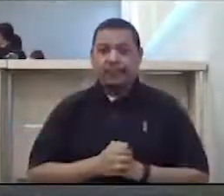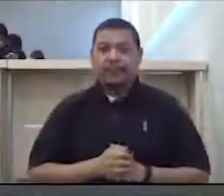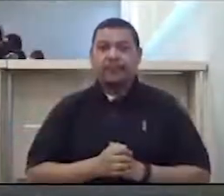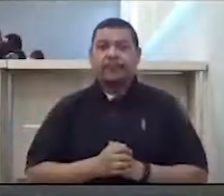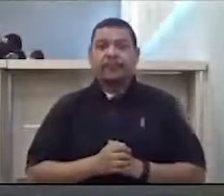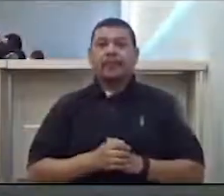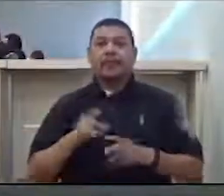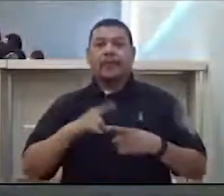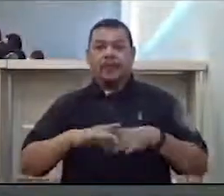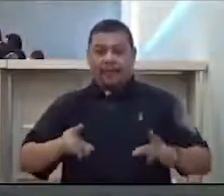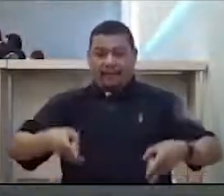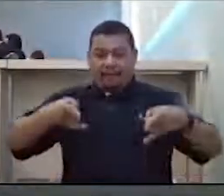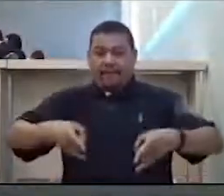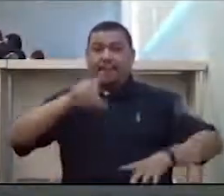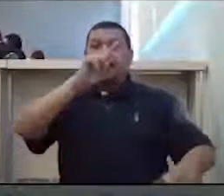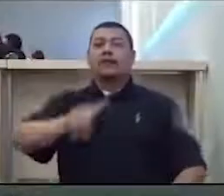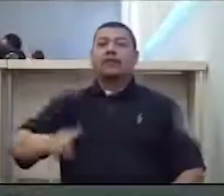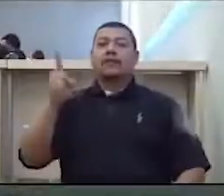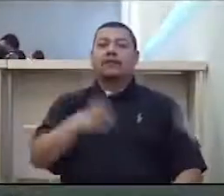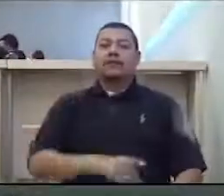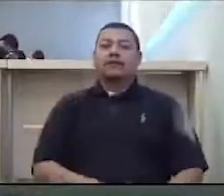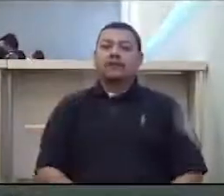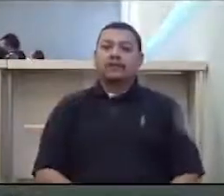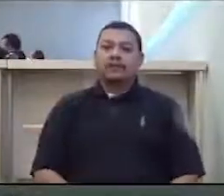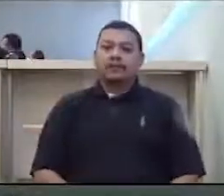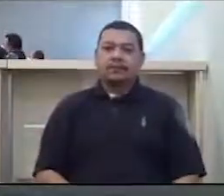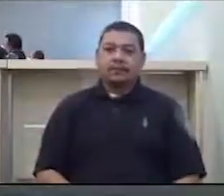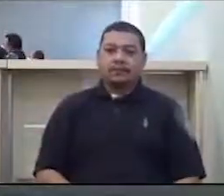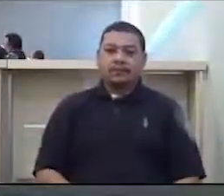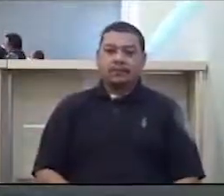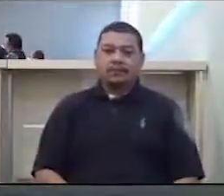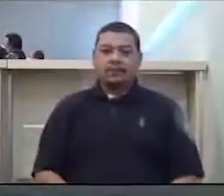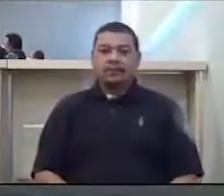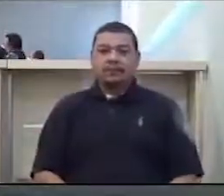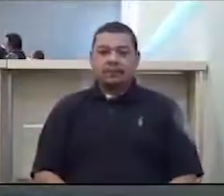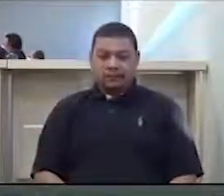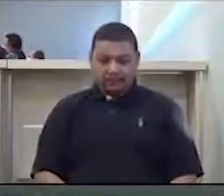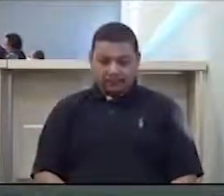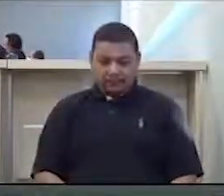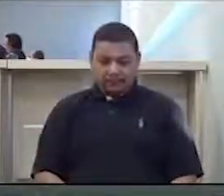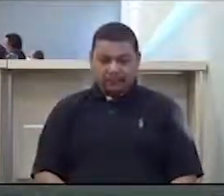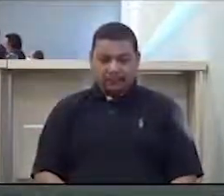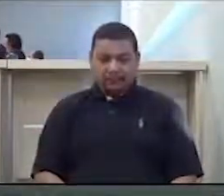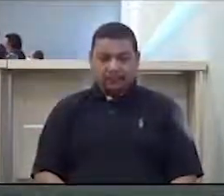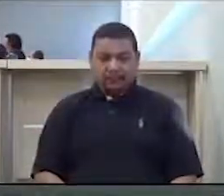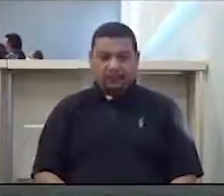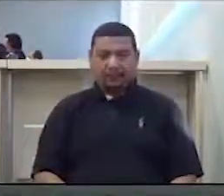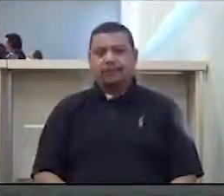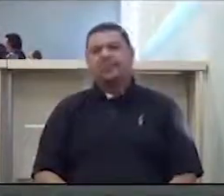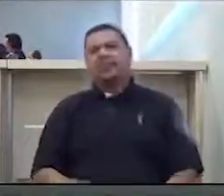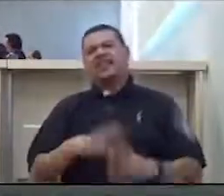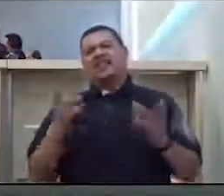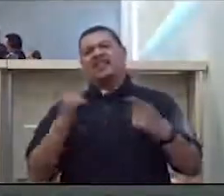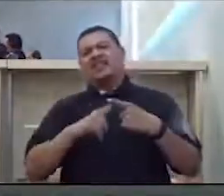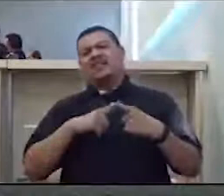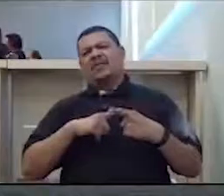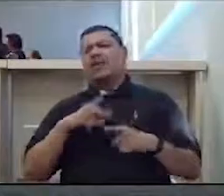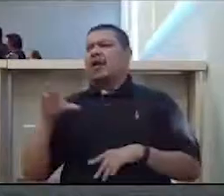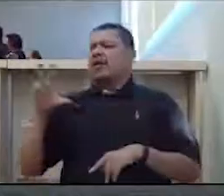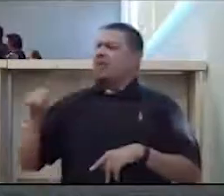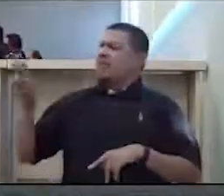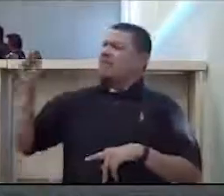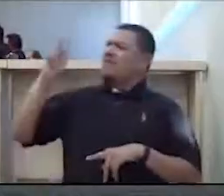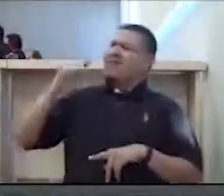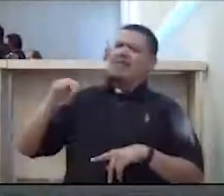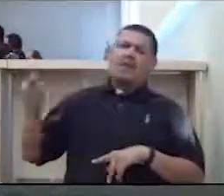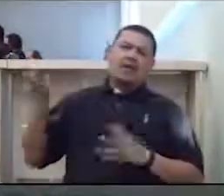leitos bloqueados? Que falou que é devido à cama, Covid, essa... Para! Conversa para boi dormir,